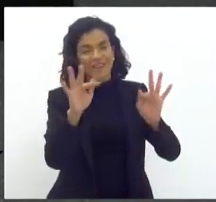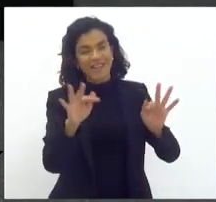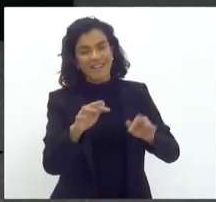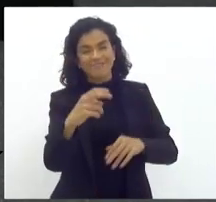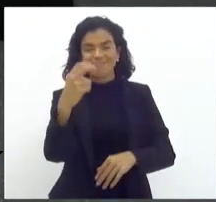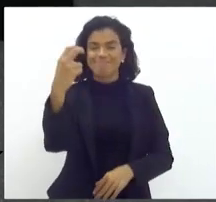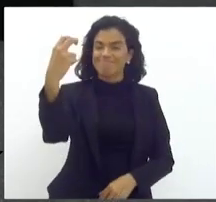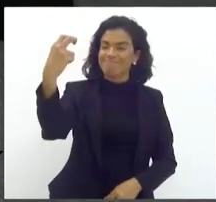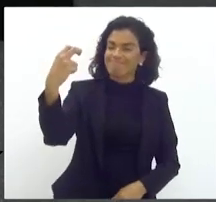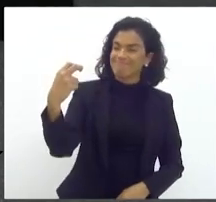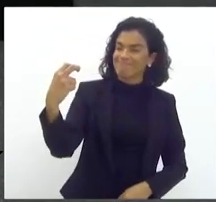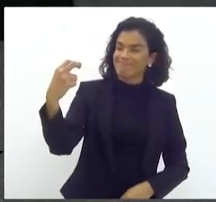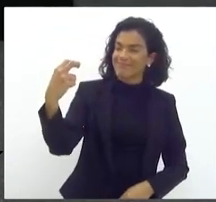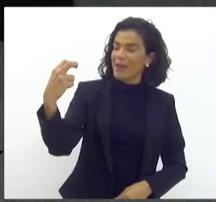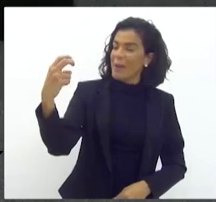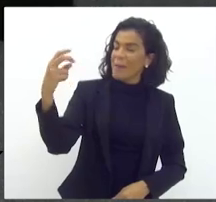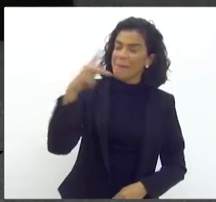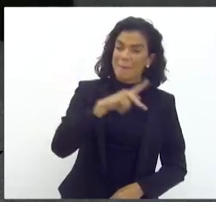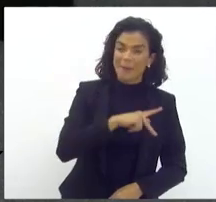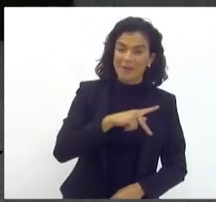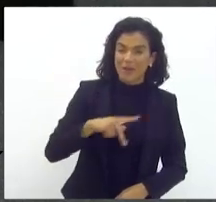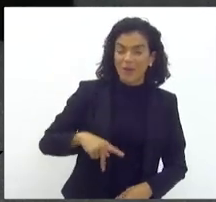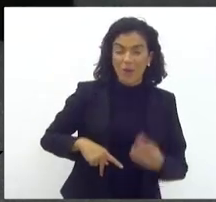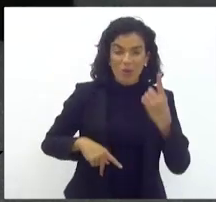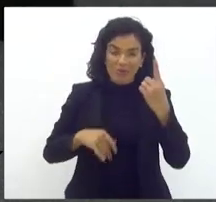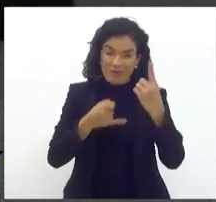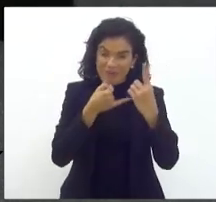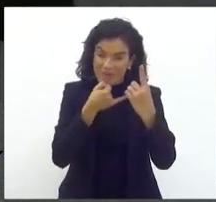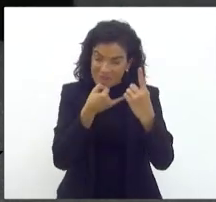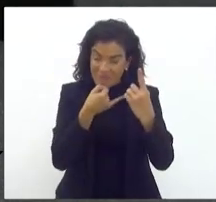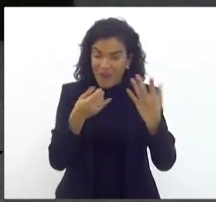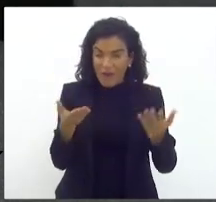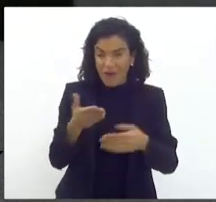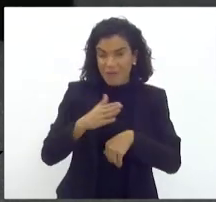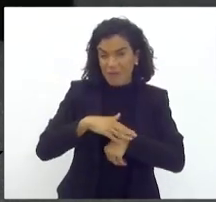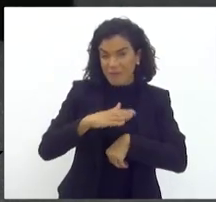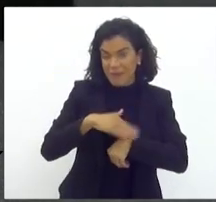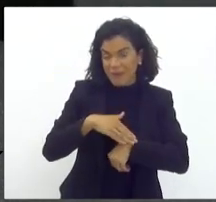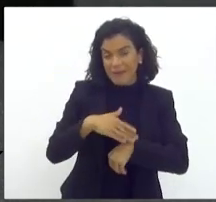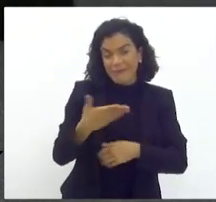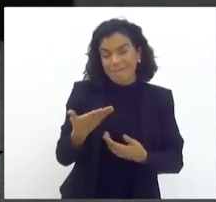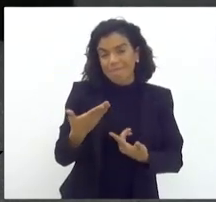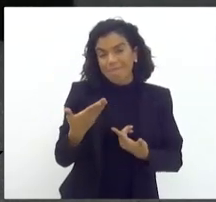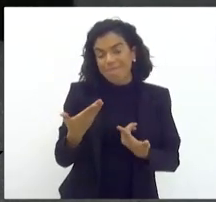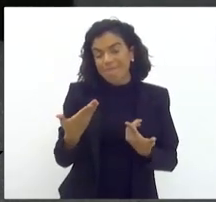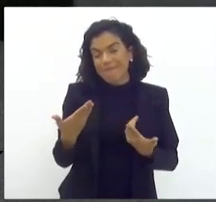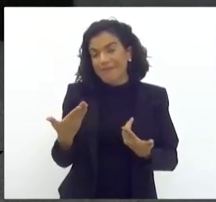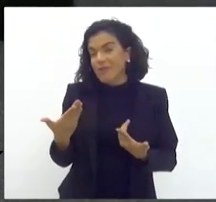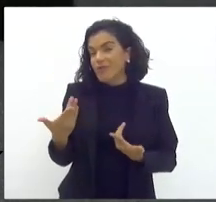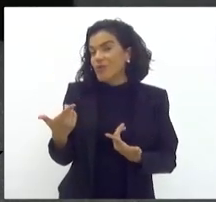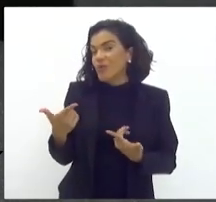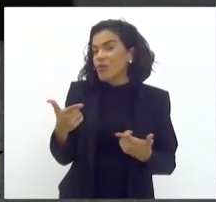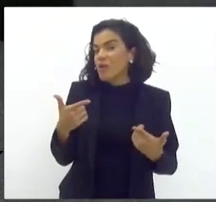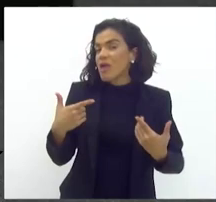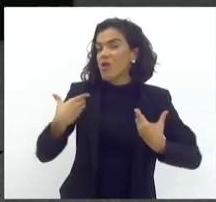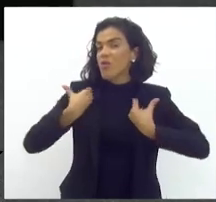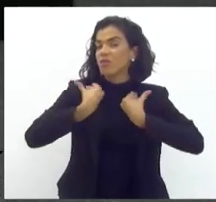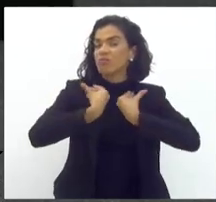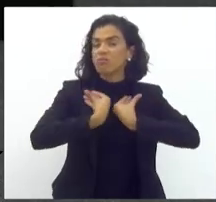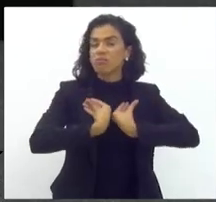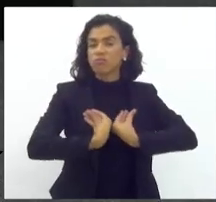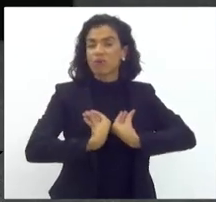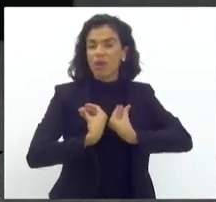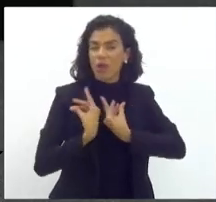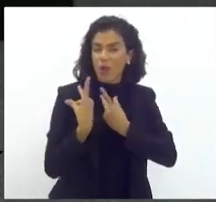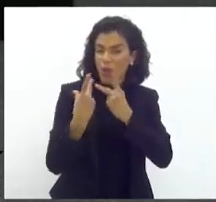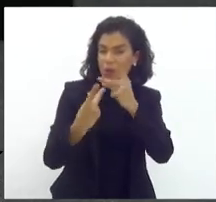presidir essa Assembleia Legislativa é a única tristeza que vossa excelência nesse momento não está portando aquele colete que